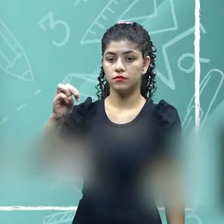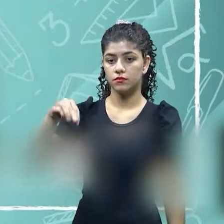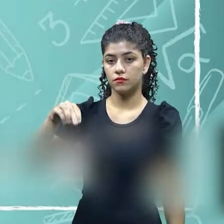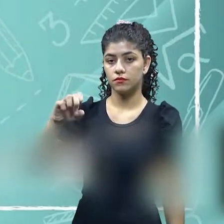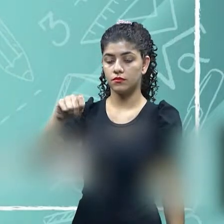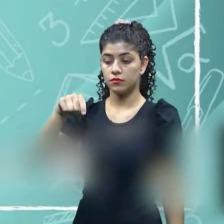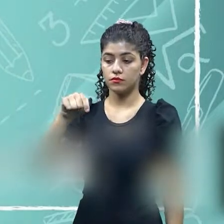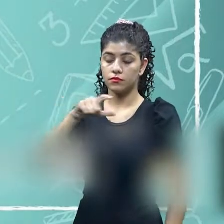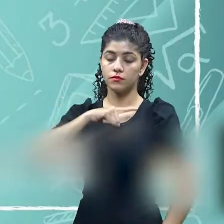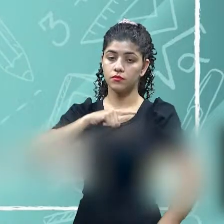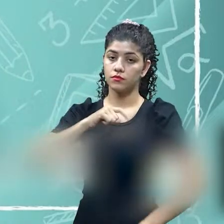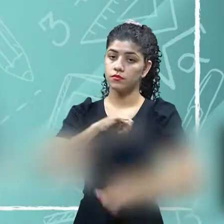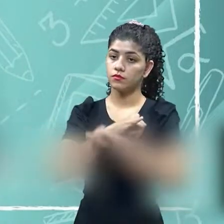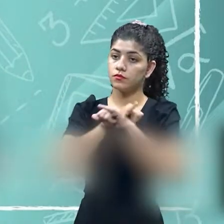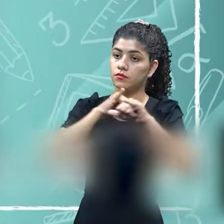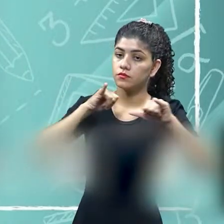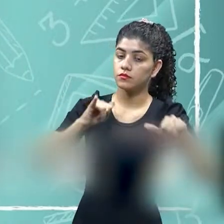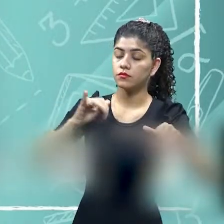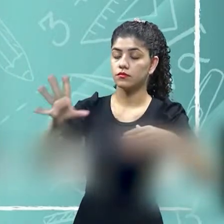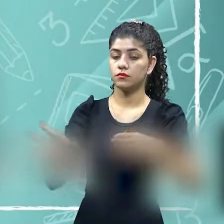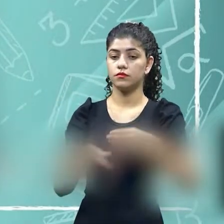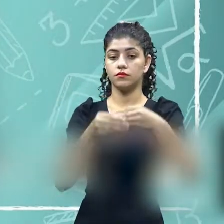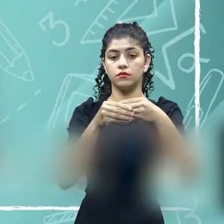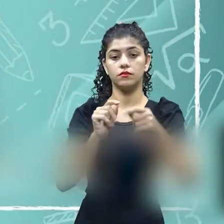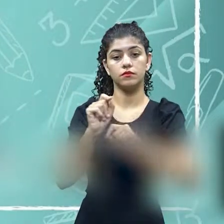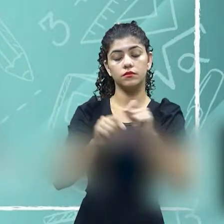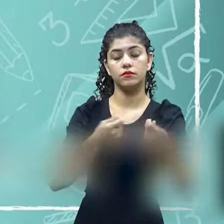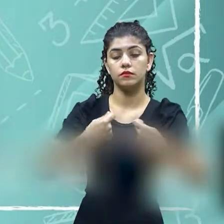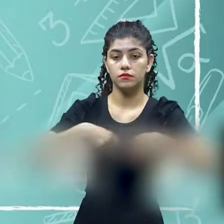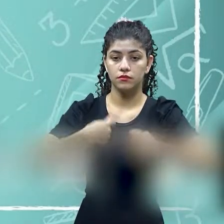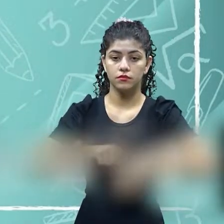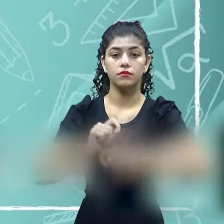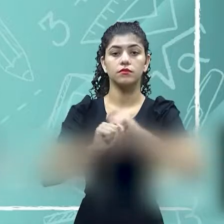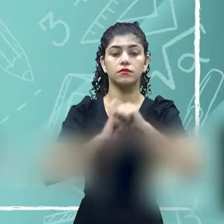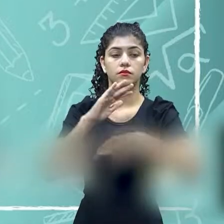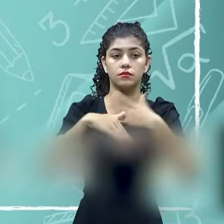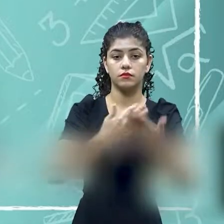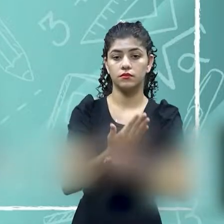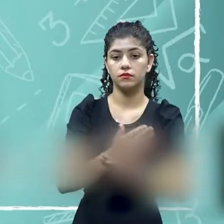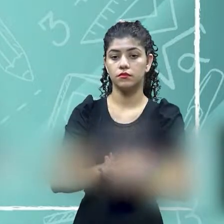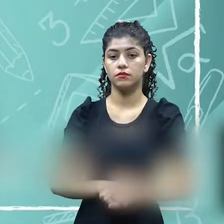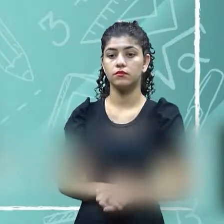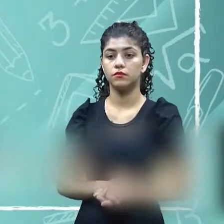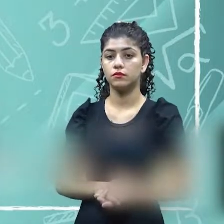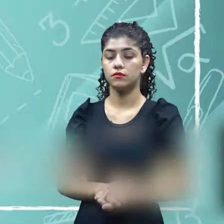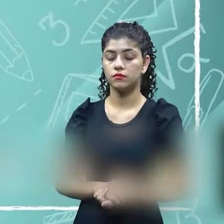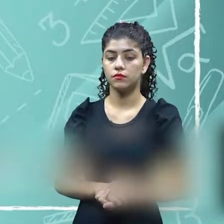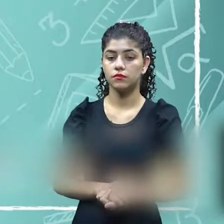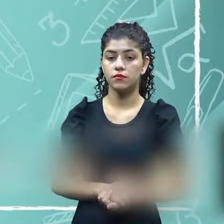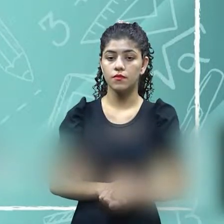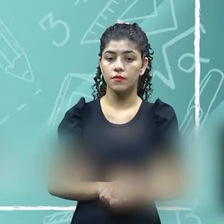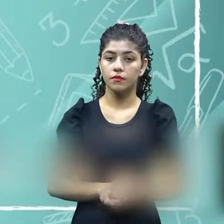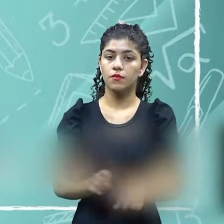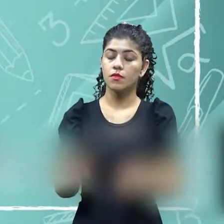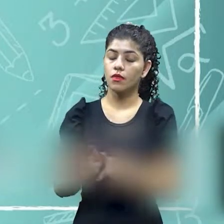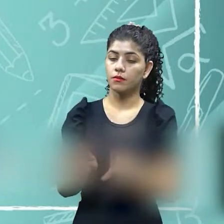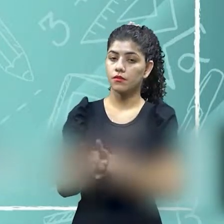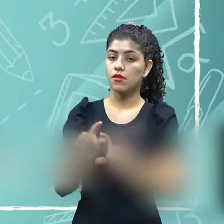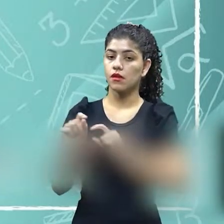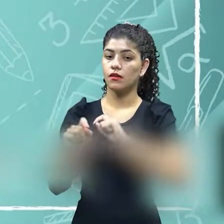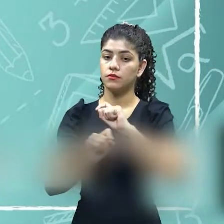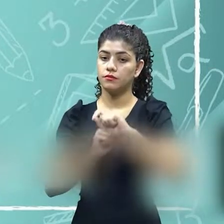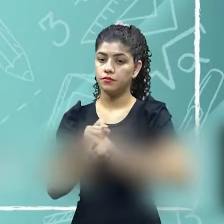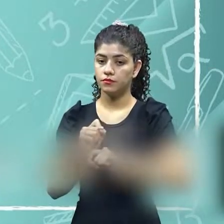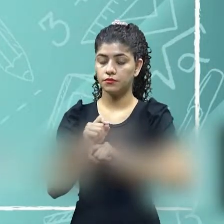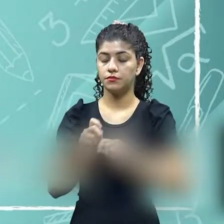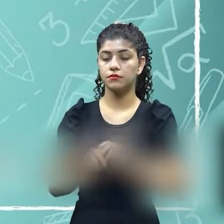de informações, incluindo as documentações que são necessárias para o processo de importação e exportação, assim aderindo